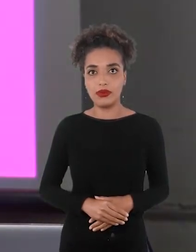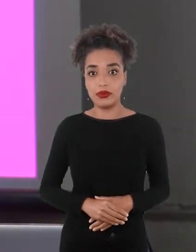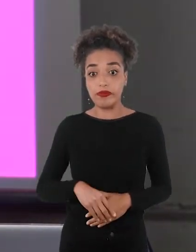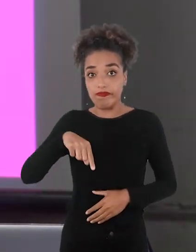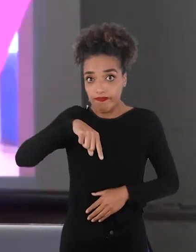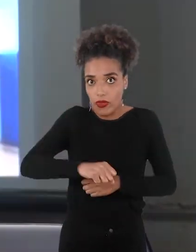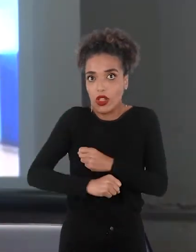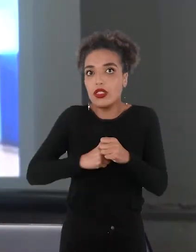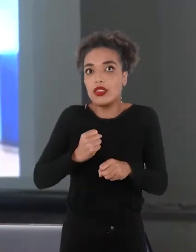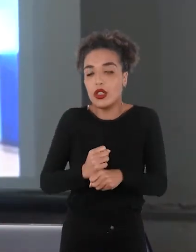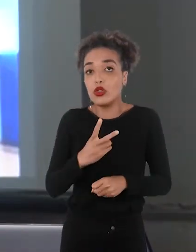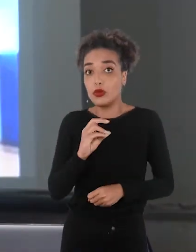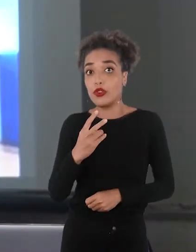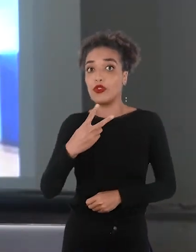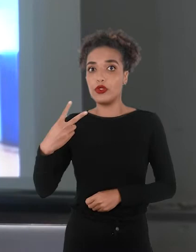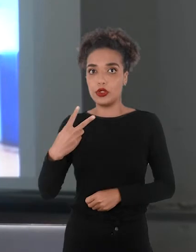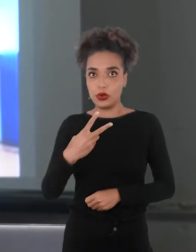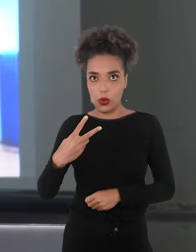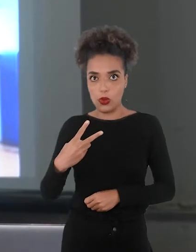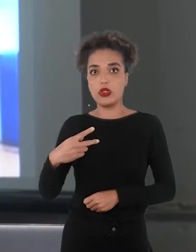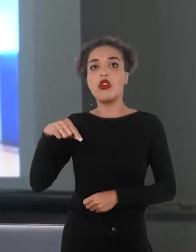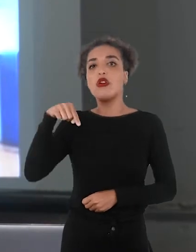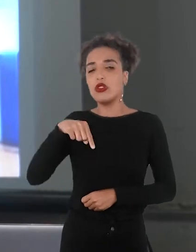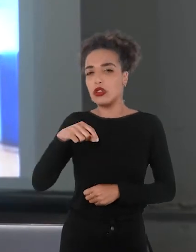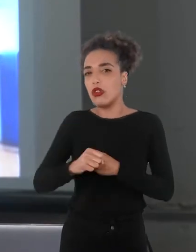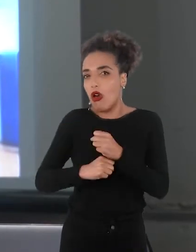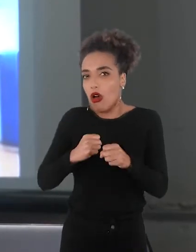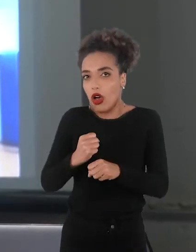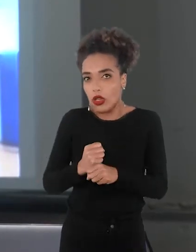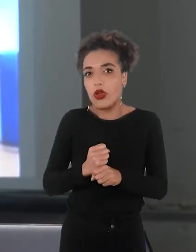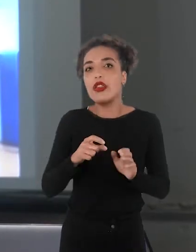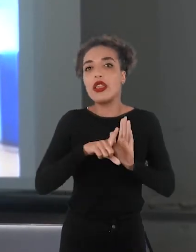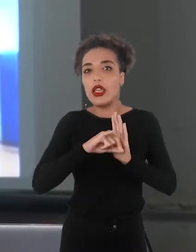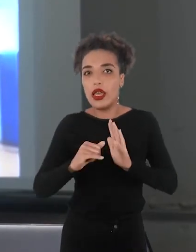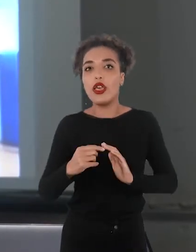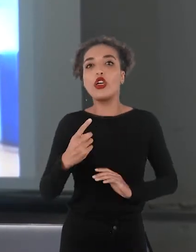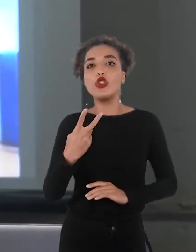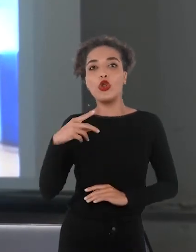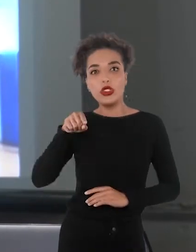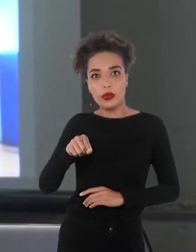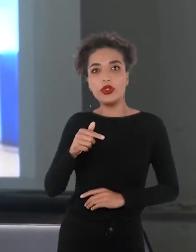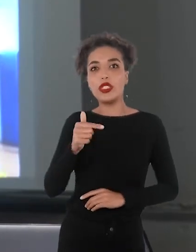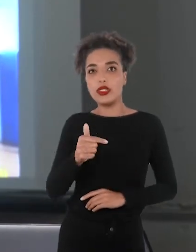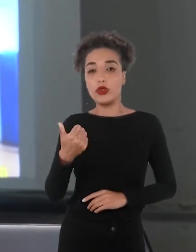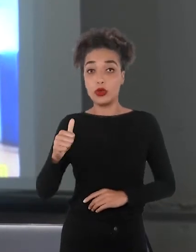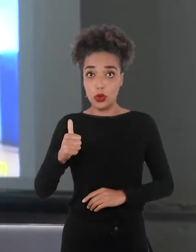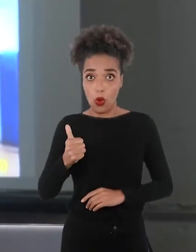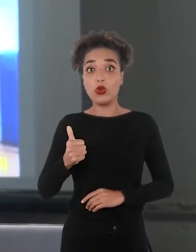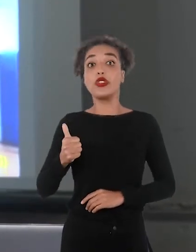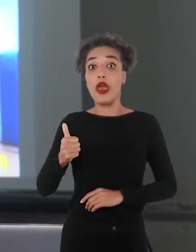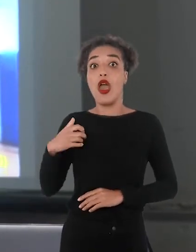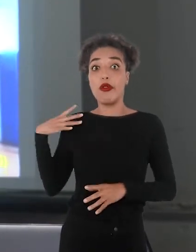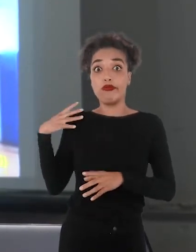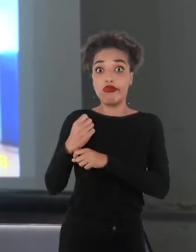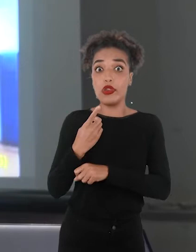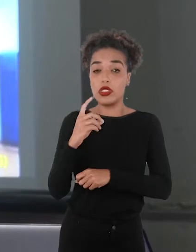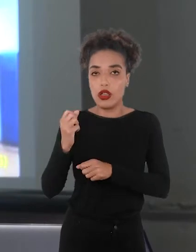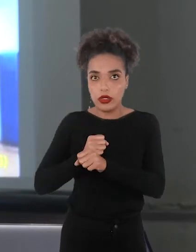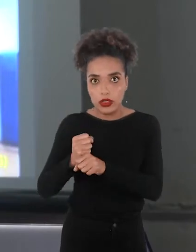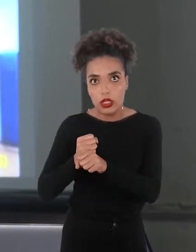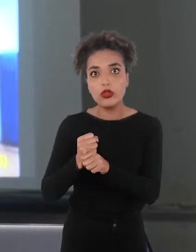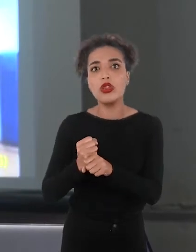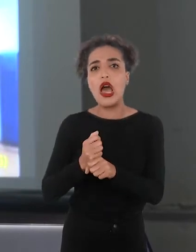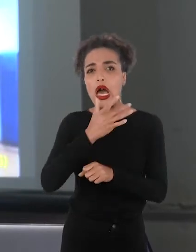Neste ano de 2022, né, onde a Lei 12.711 completam 10 anos, é muito comum que as pessoas